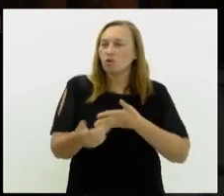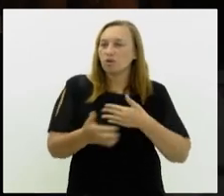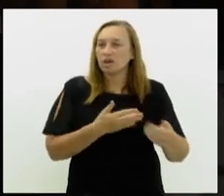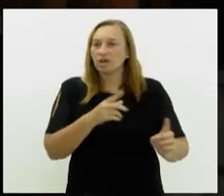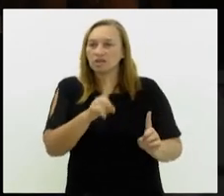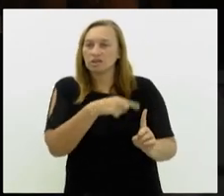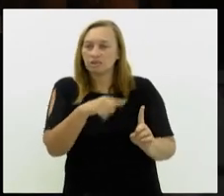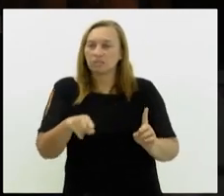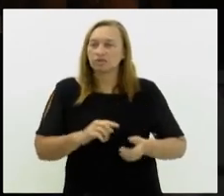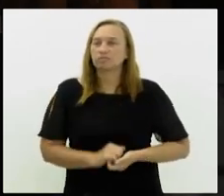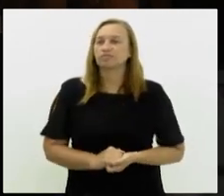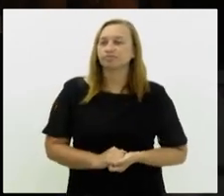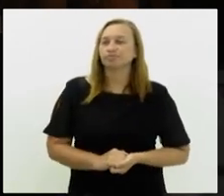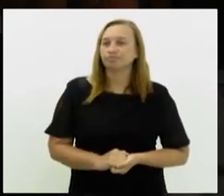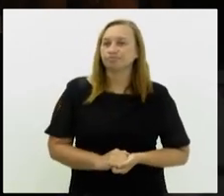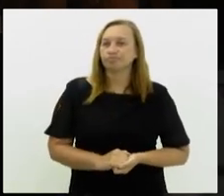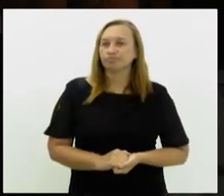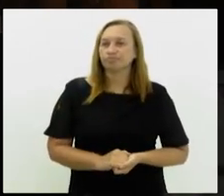censura.